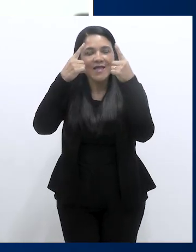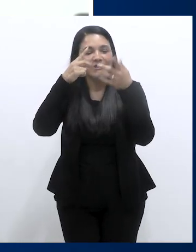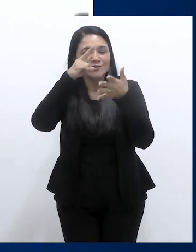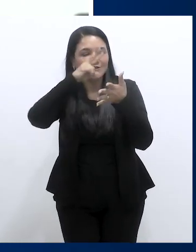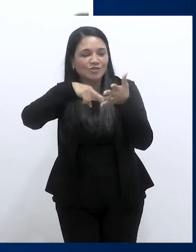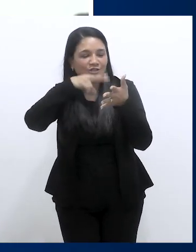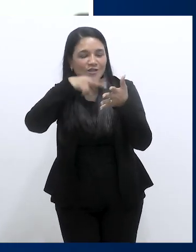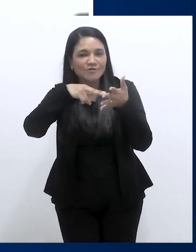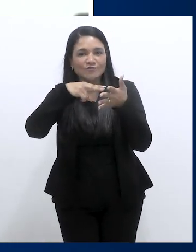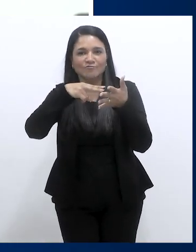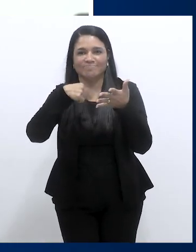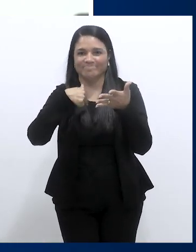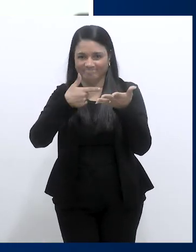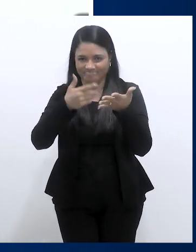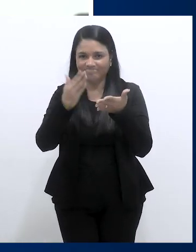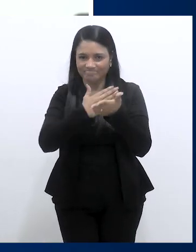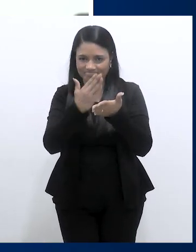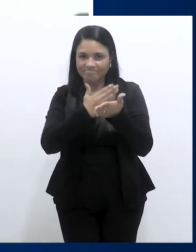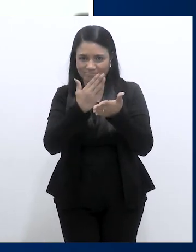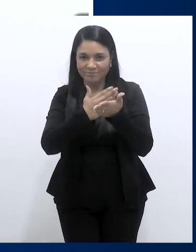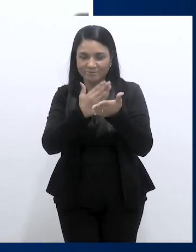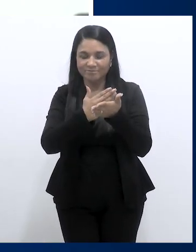os livros que ela estava lendo, né?